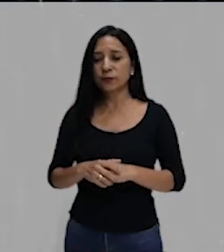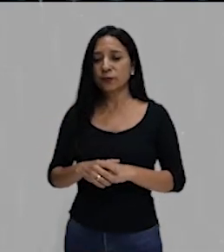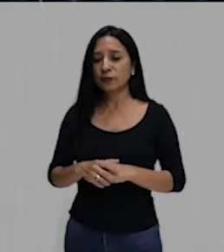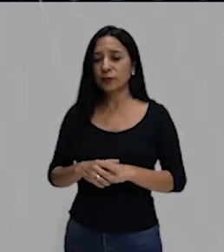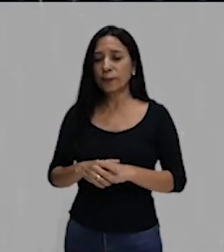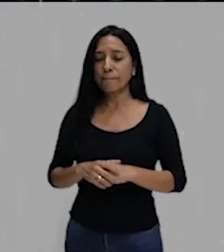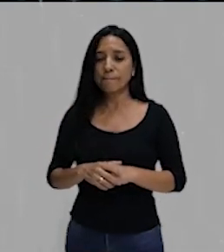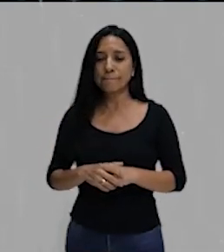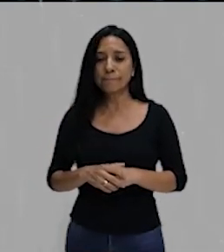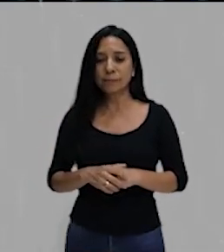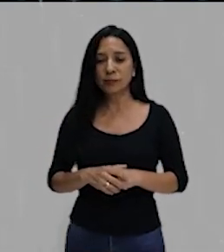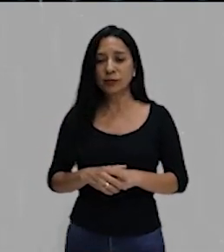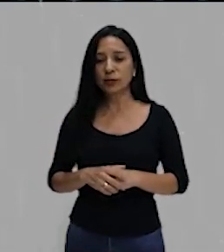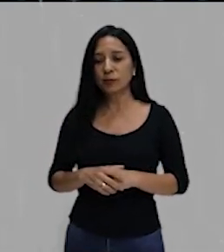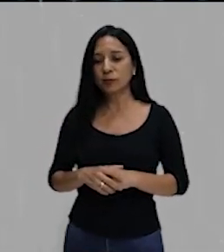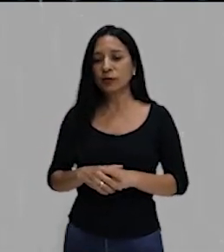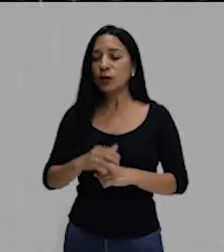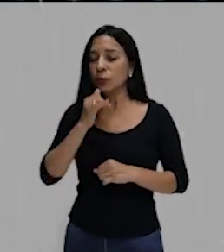ser viável.